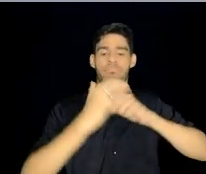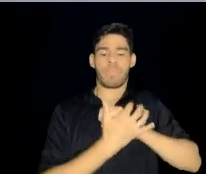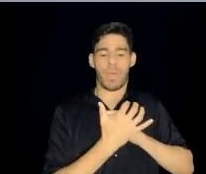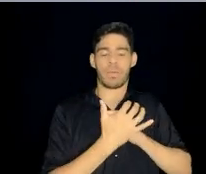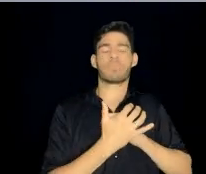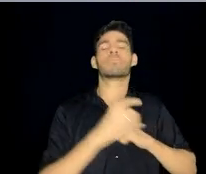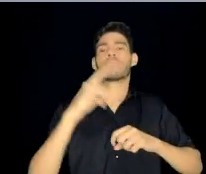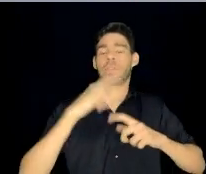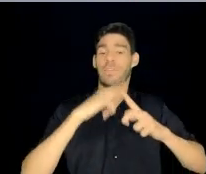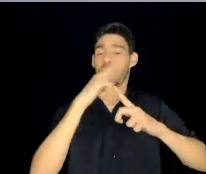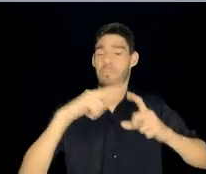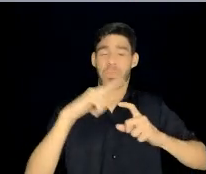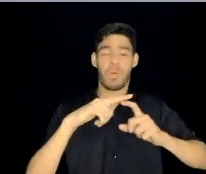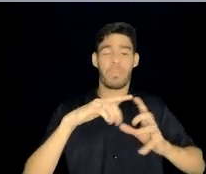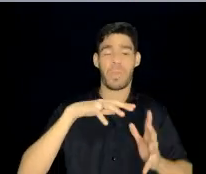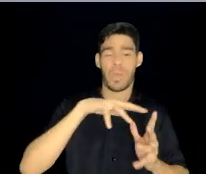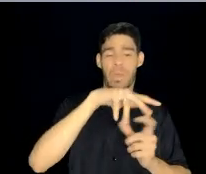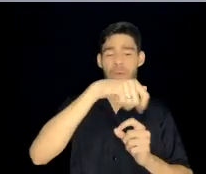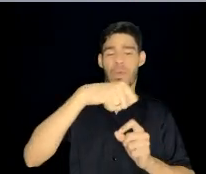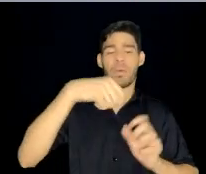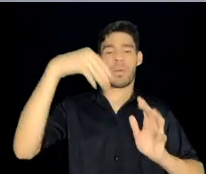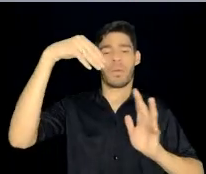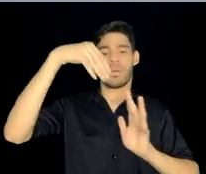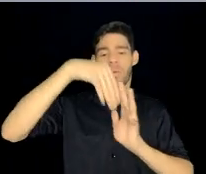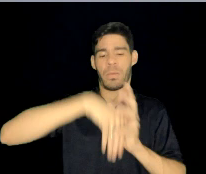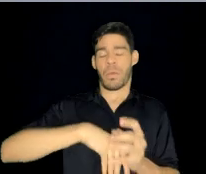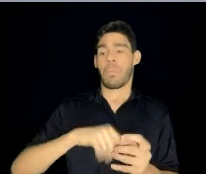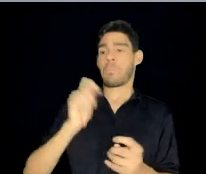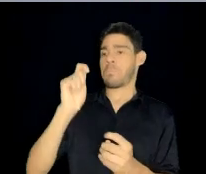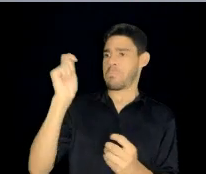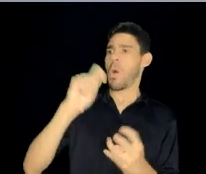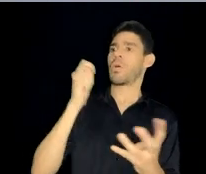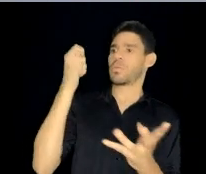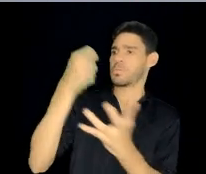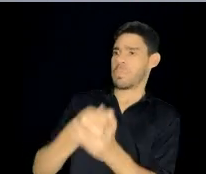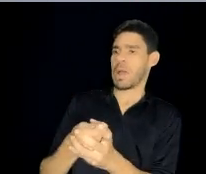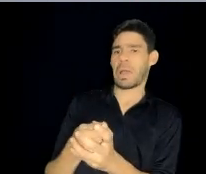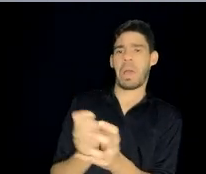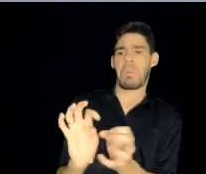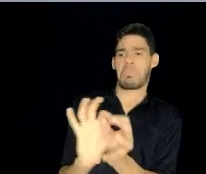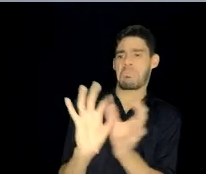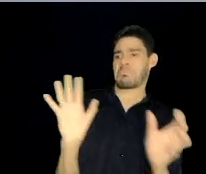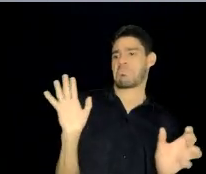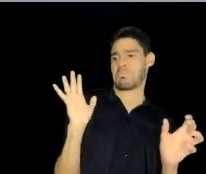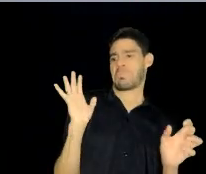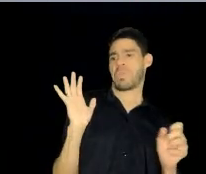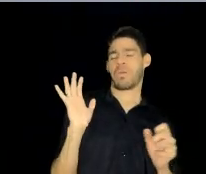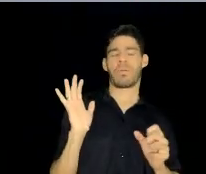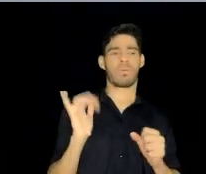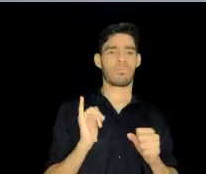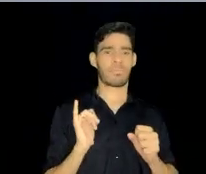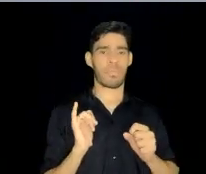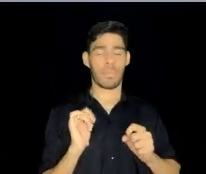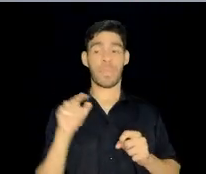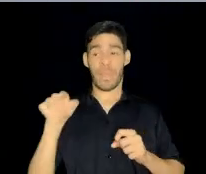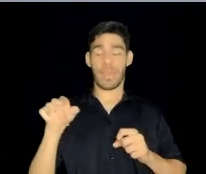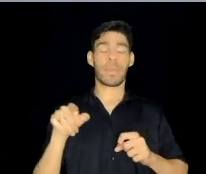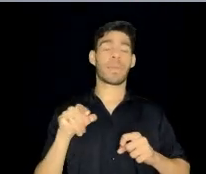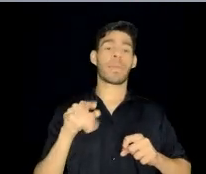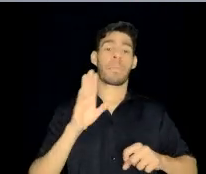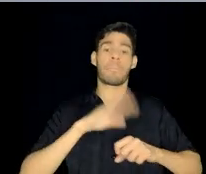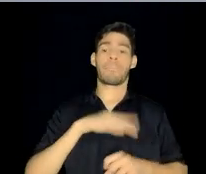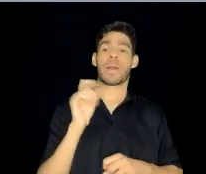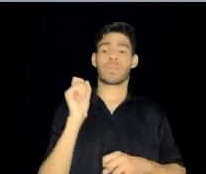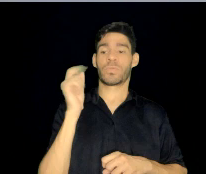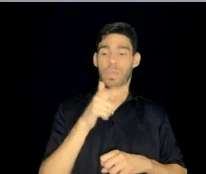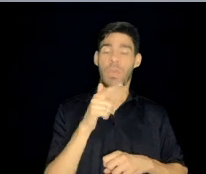a uma pandemia, em meio a uma recessão mundial, poderia ter pago e não pagou. Tá? Então, aqui, mais